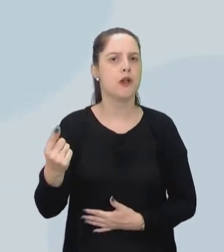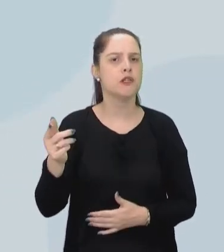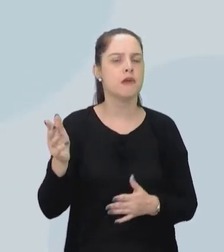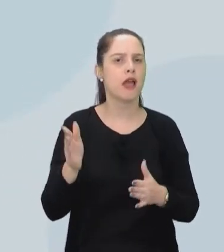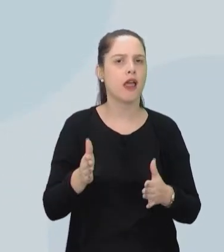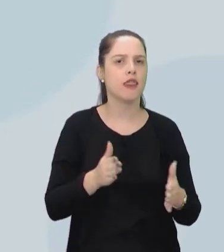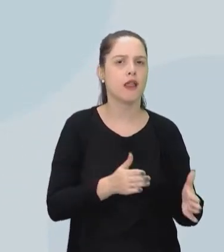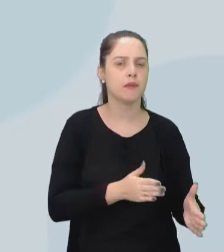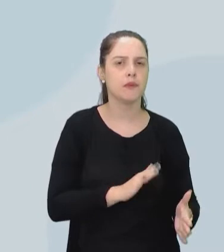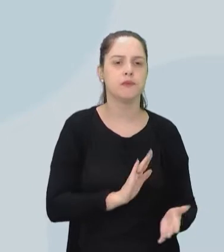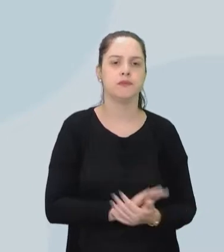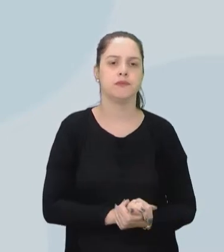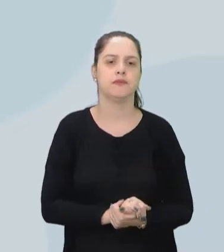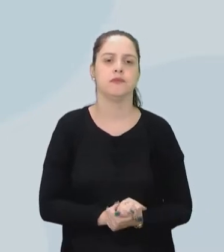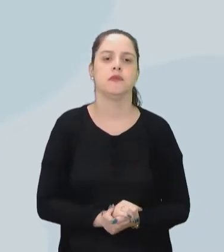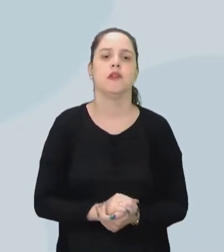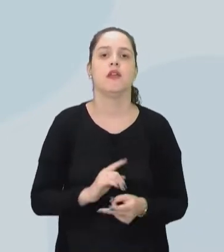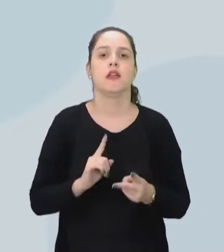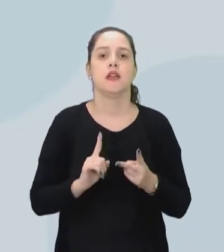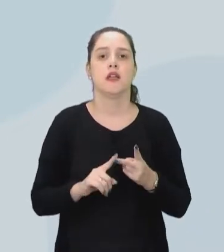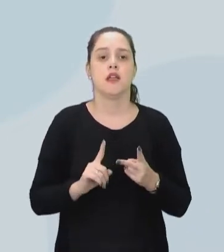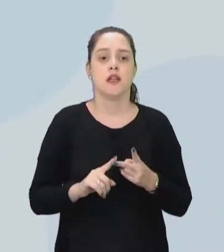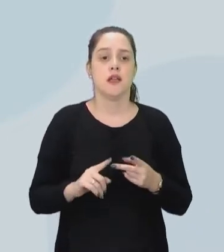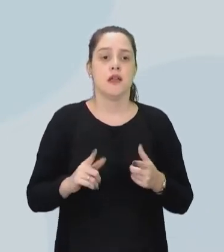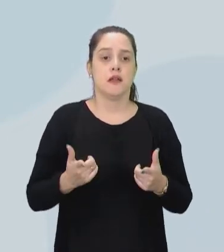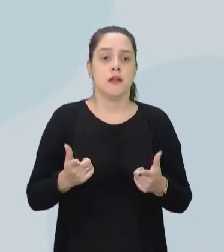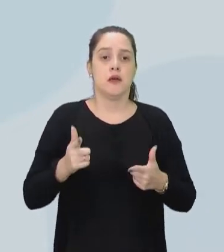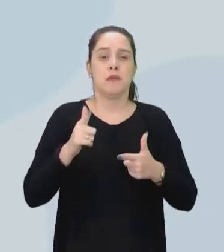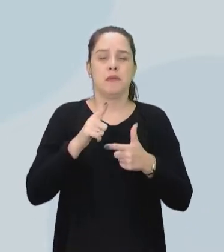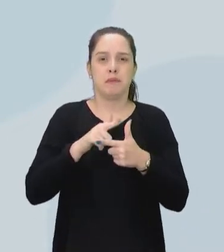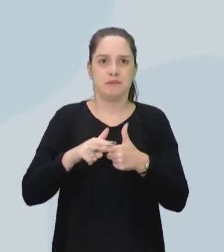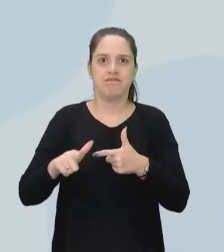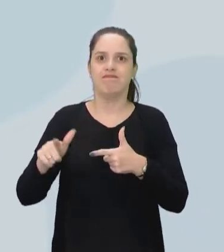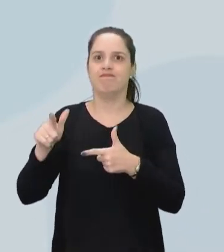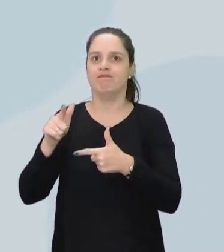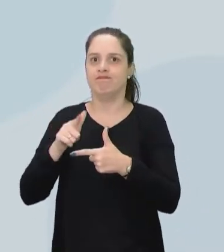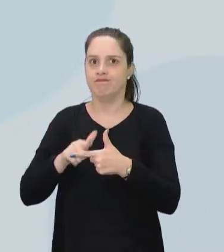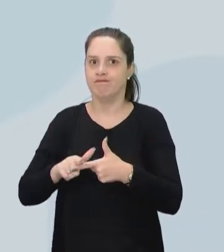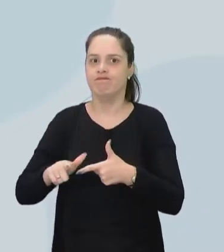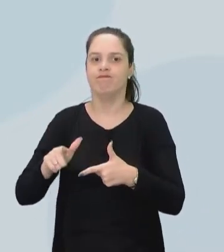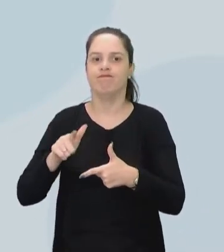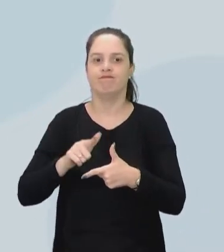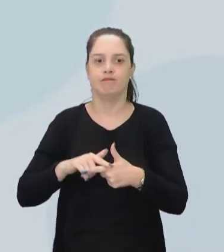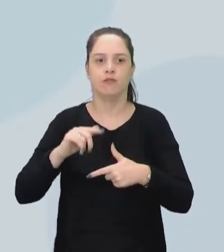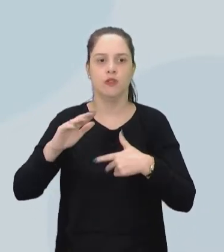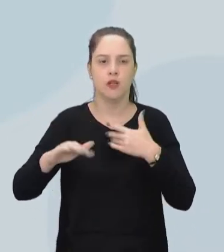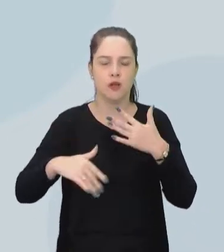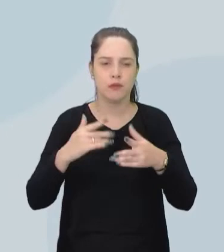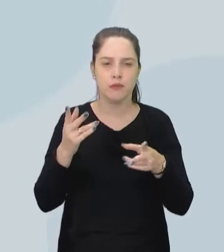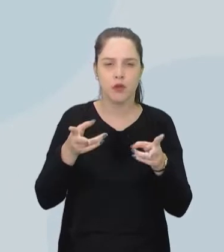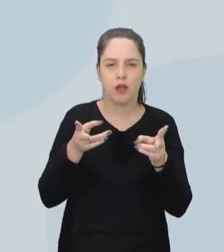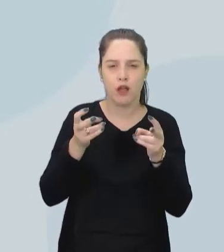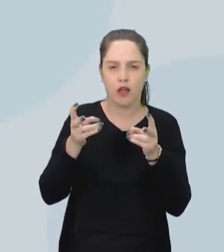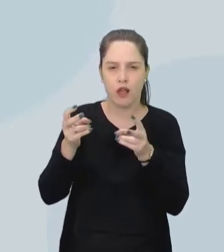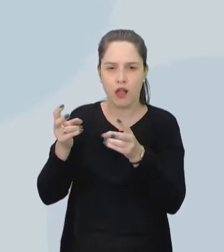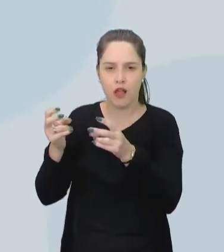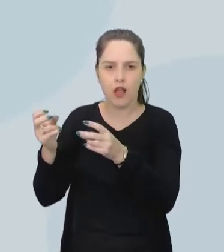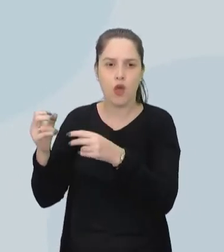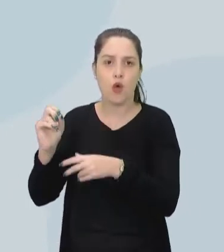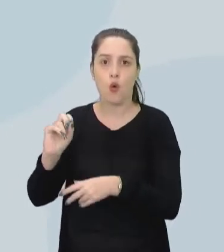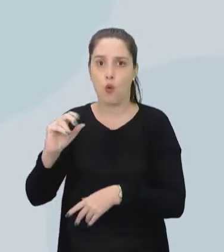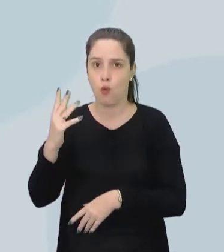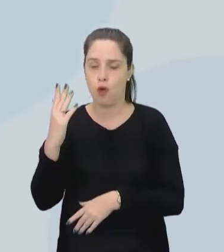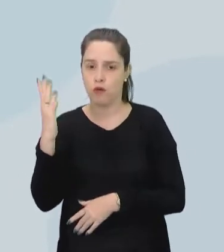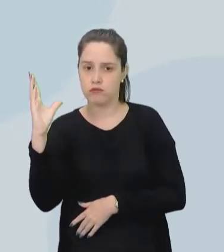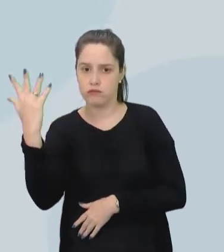etapa. Na segunda etapa, nós temos a problematização. Depois de observar o fenômeno ou